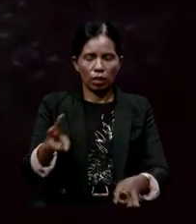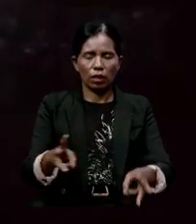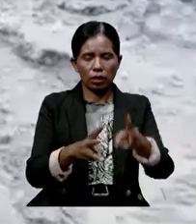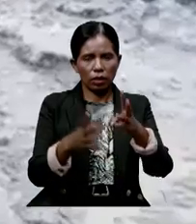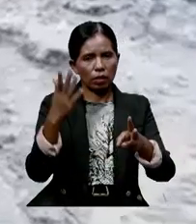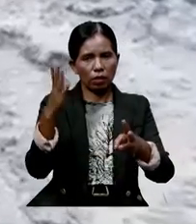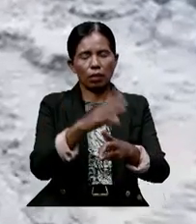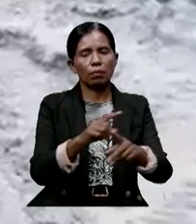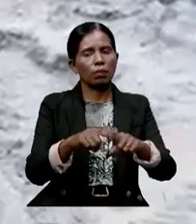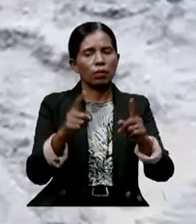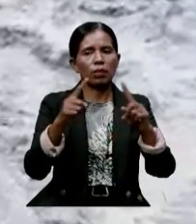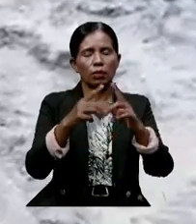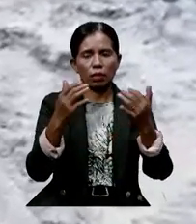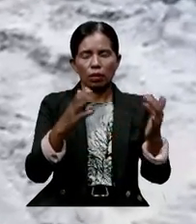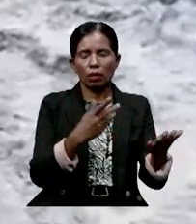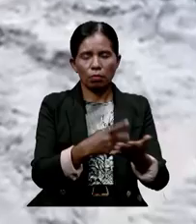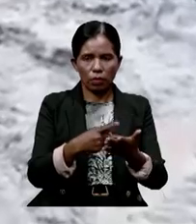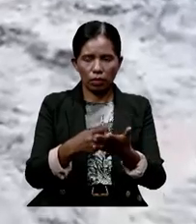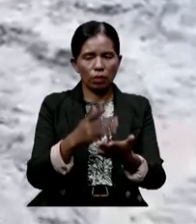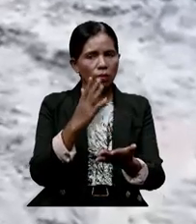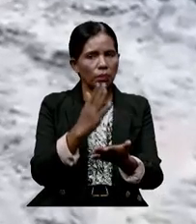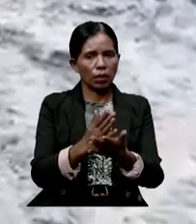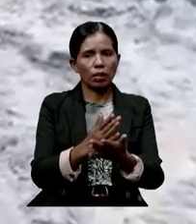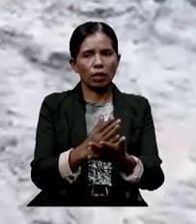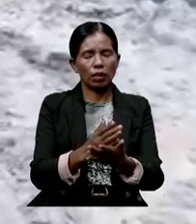refere. Mai beto agora projeto refere parado